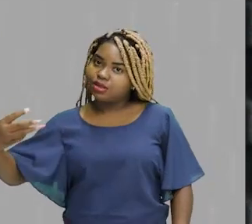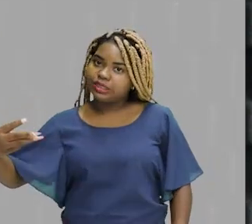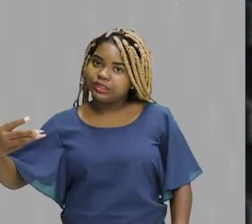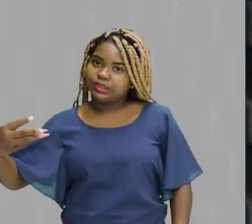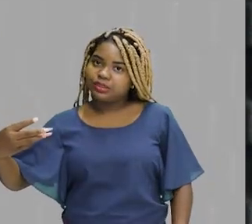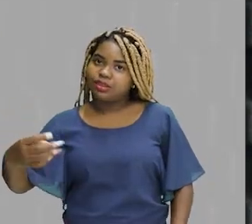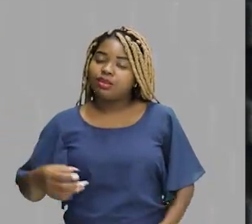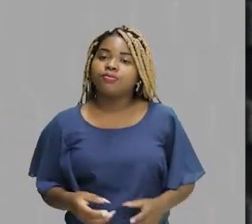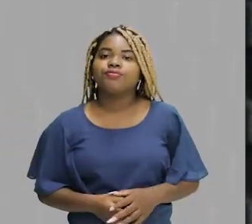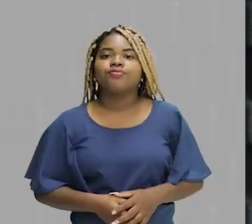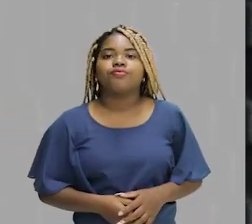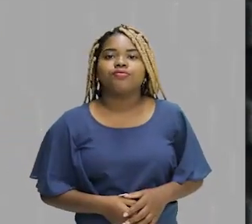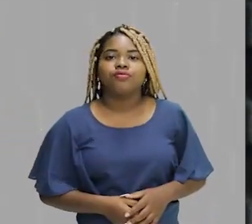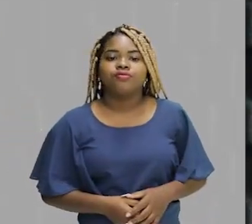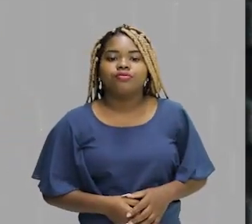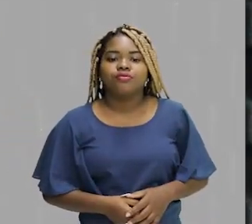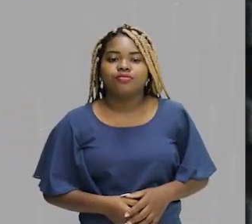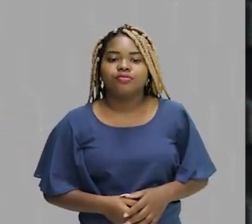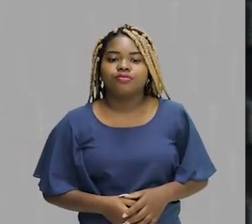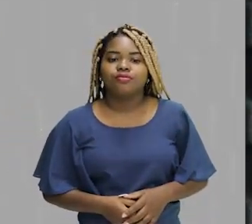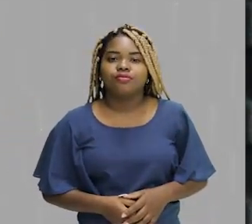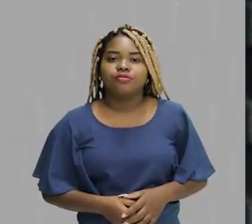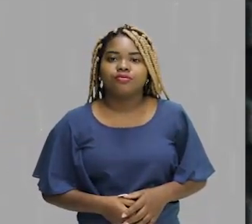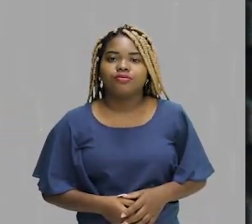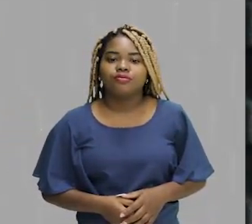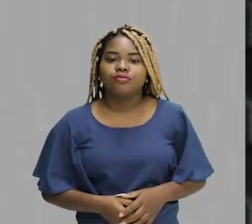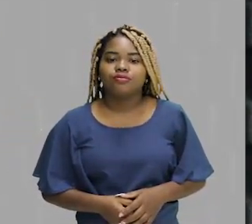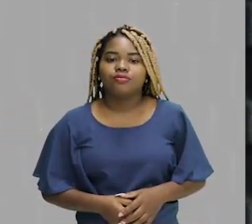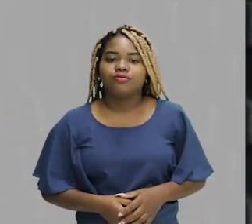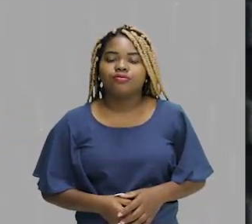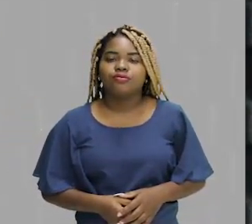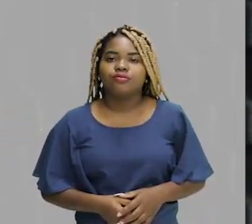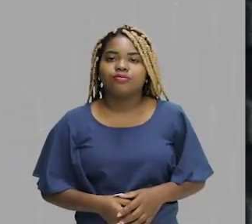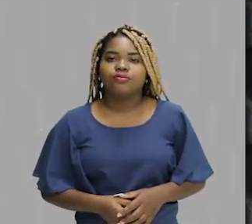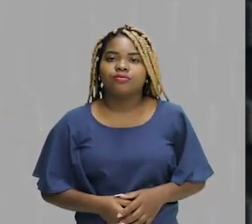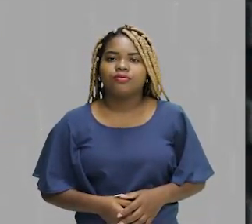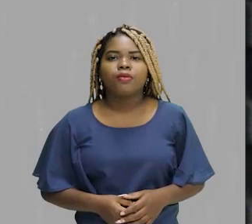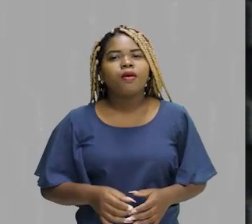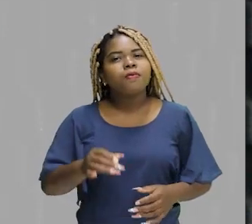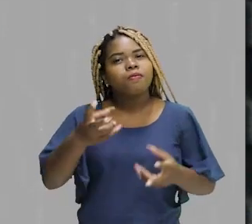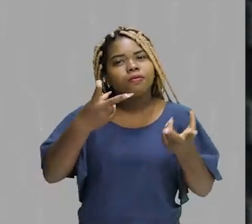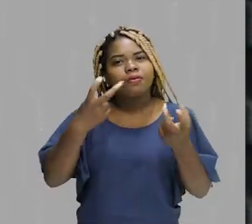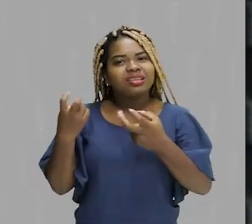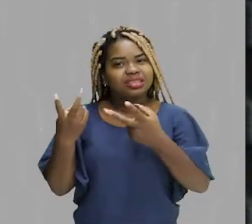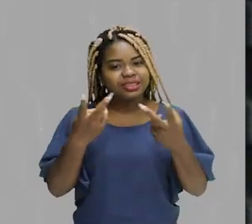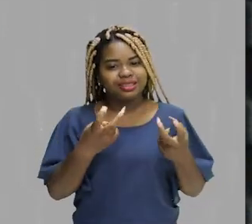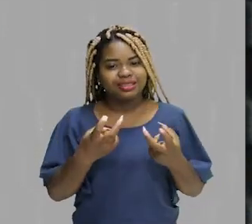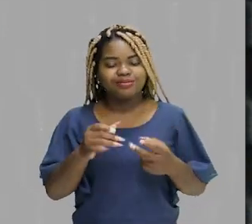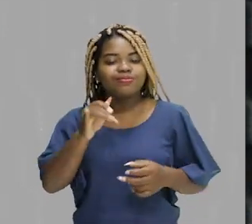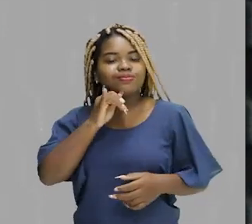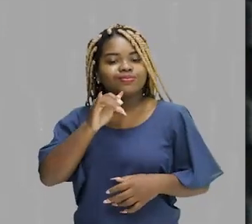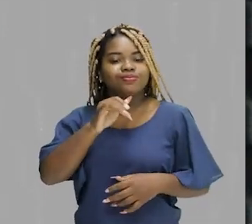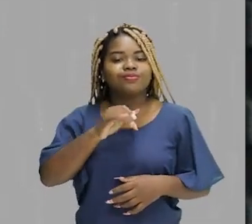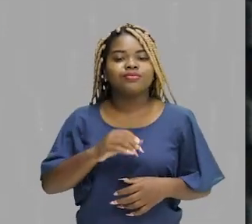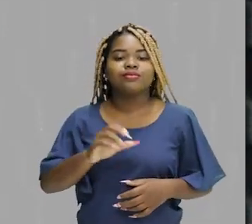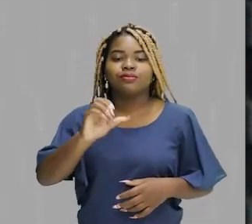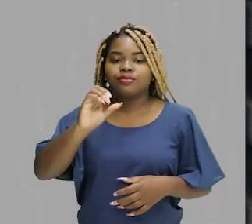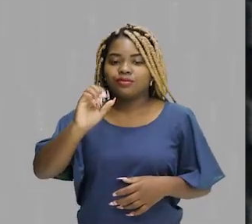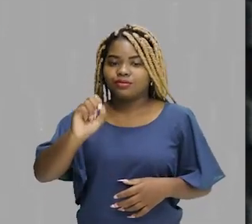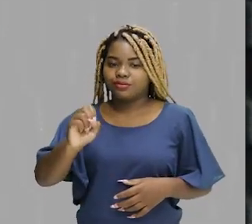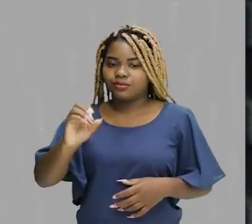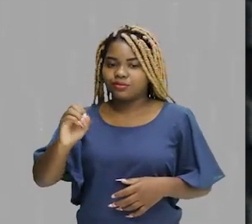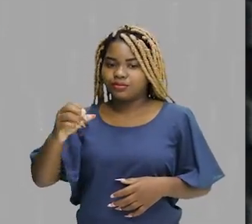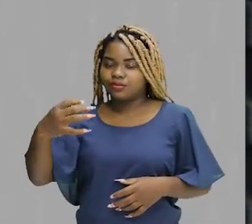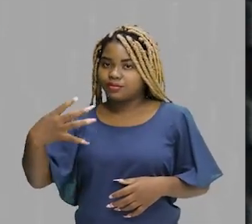Antes de começar, só um parêntese. E falando de parêntese, observe que aqui no exemplo, nós temos o grupo